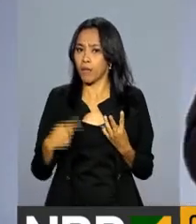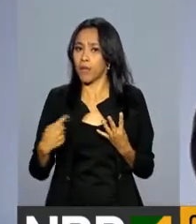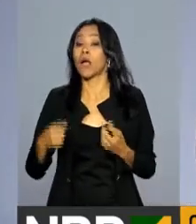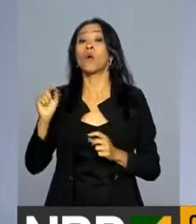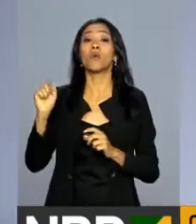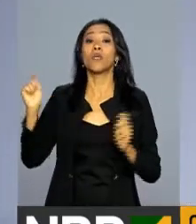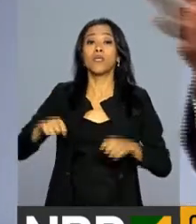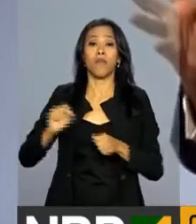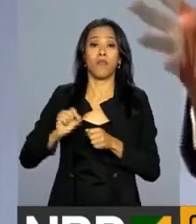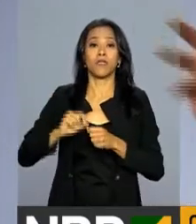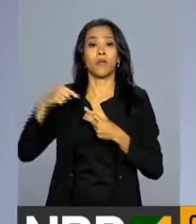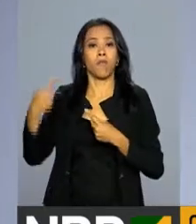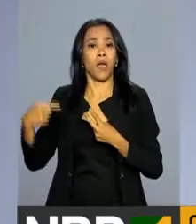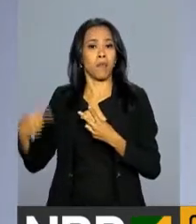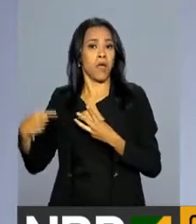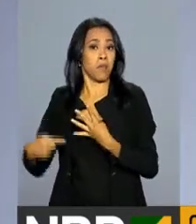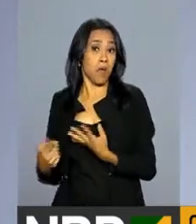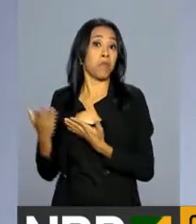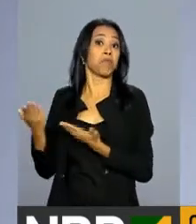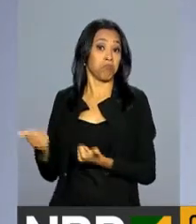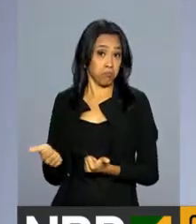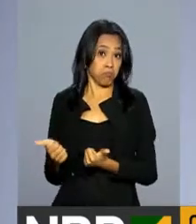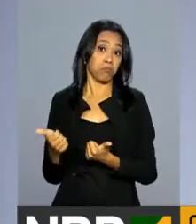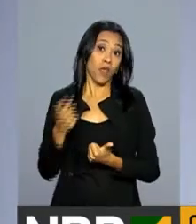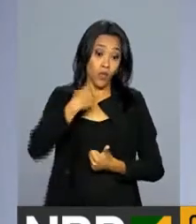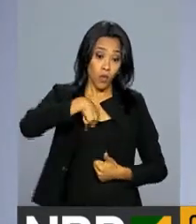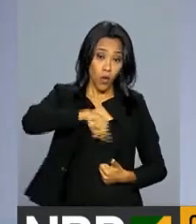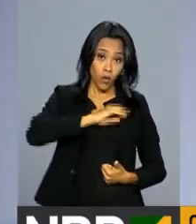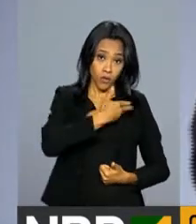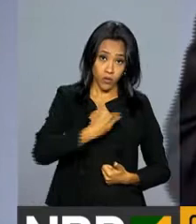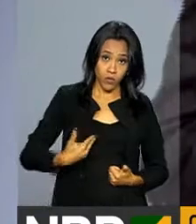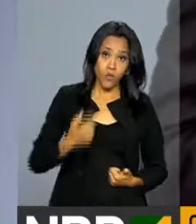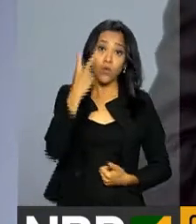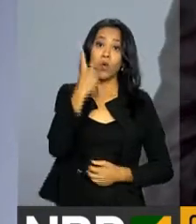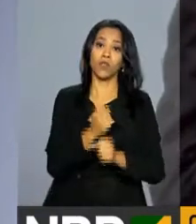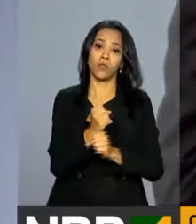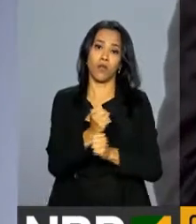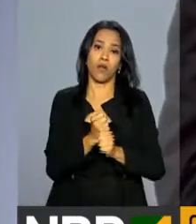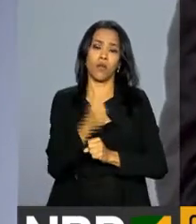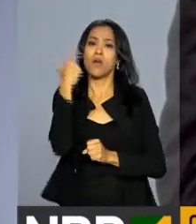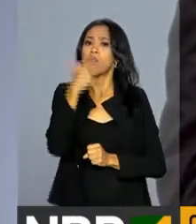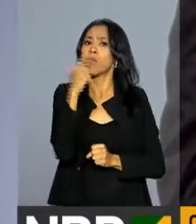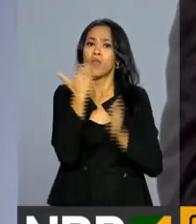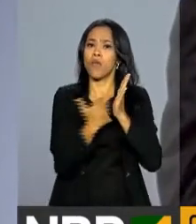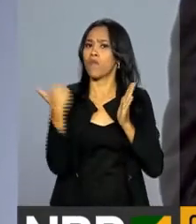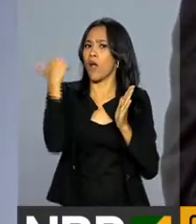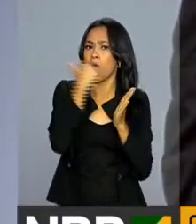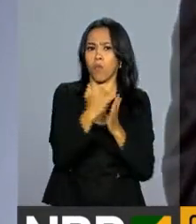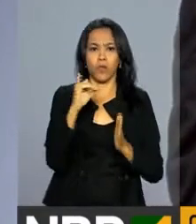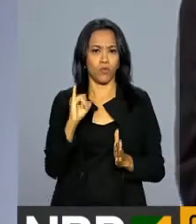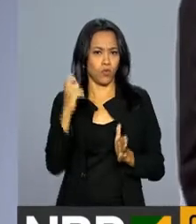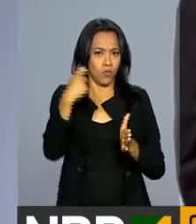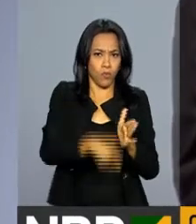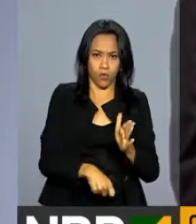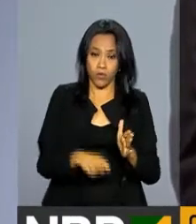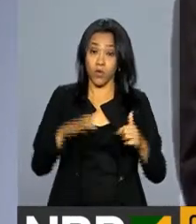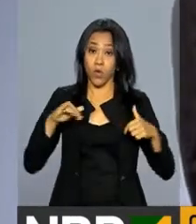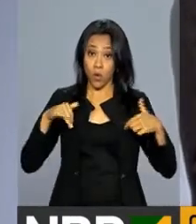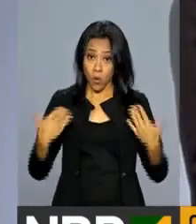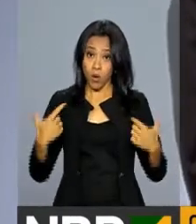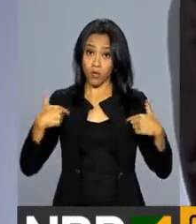temos dois anos de governo e não houve aumento de impostos não é nós chegamos